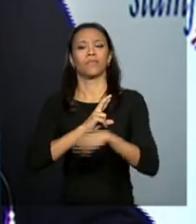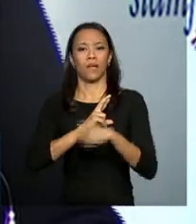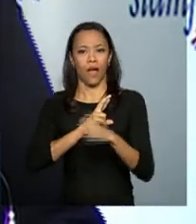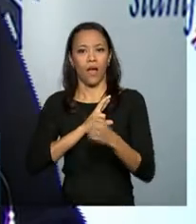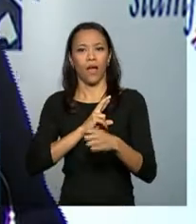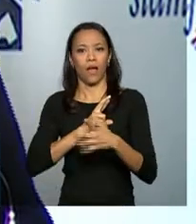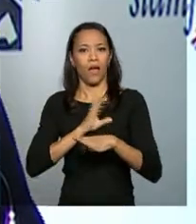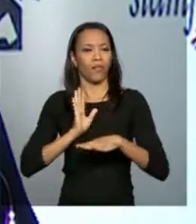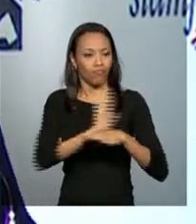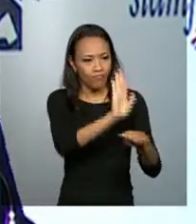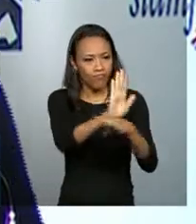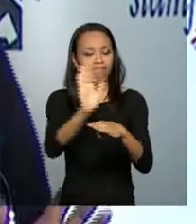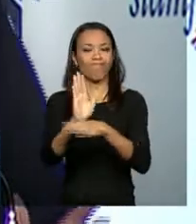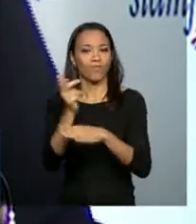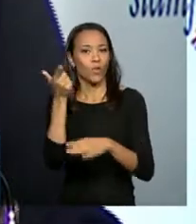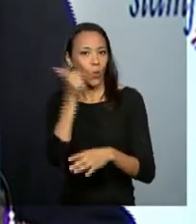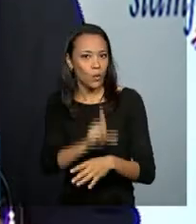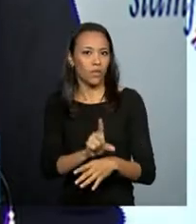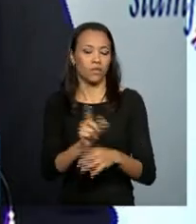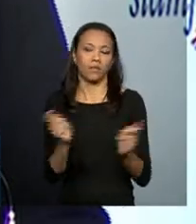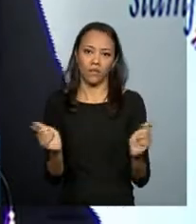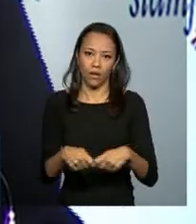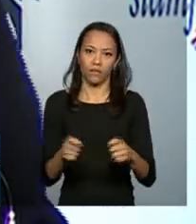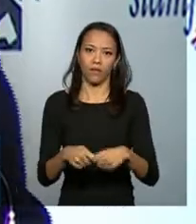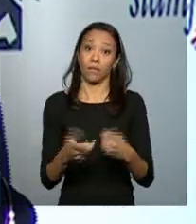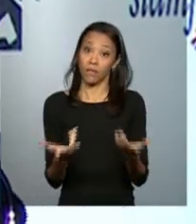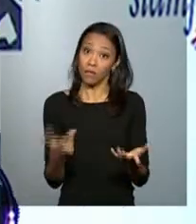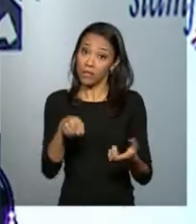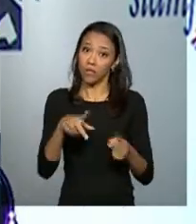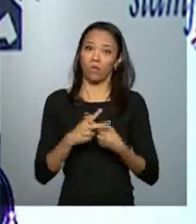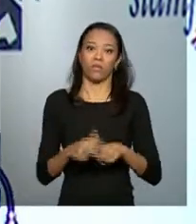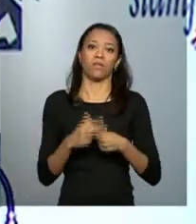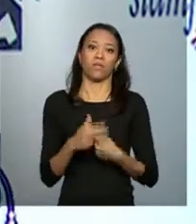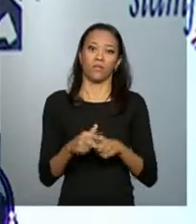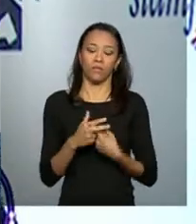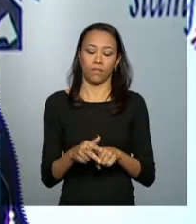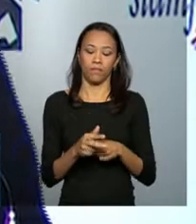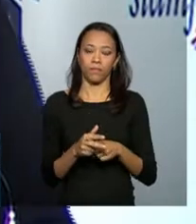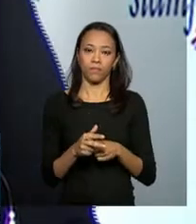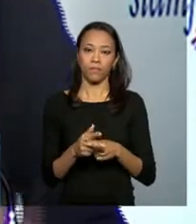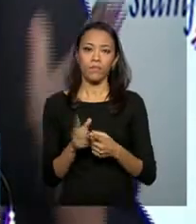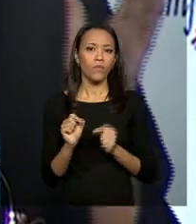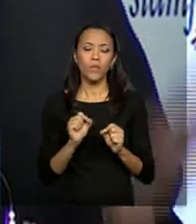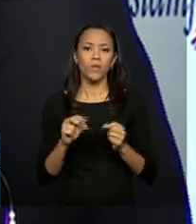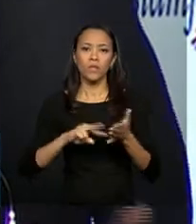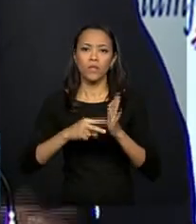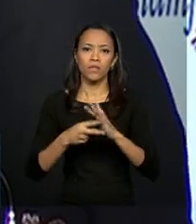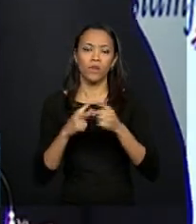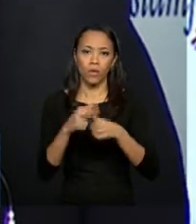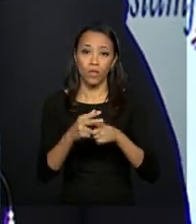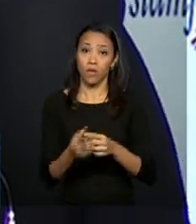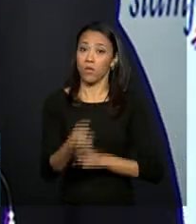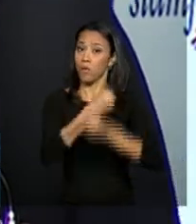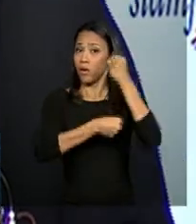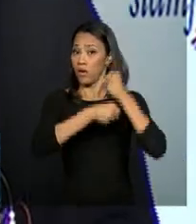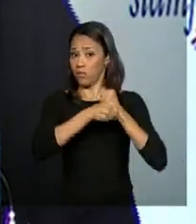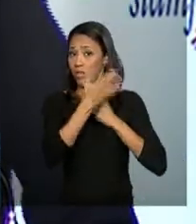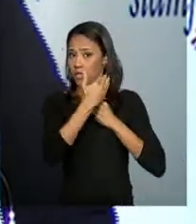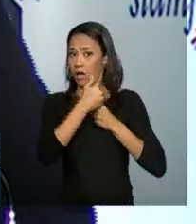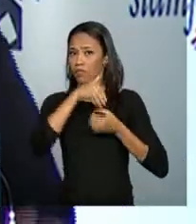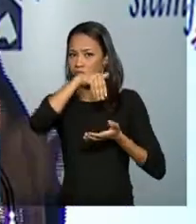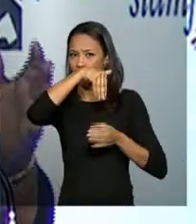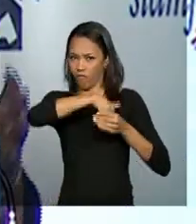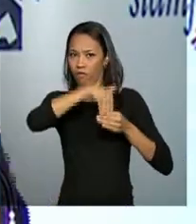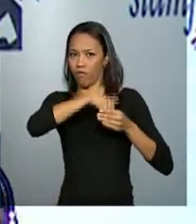desafio e atender o desafio. Então, correção é isso. Correção é, o ano passado, ano eleitoral,